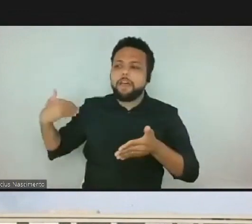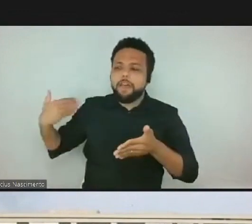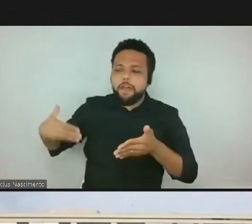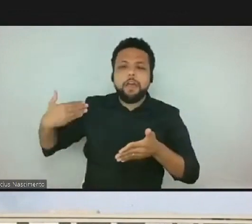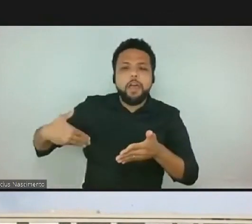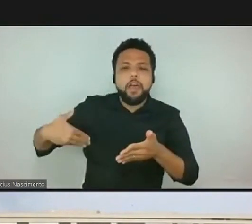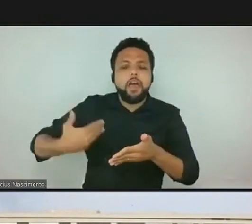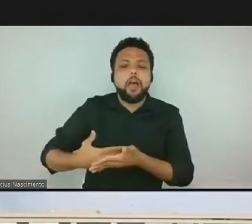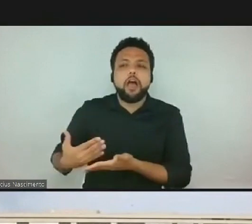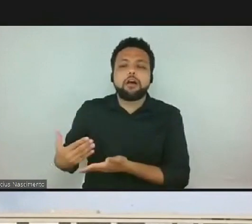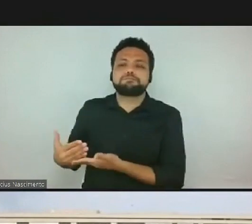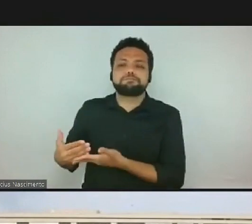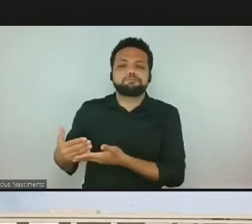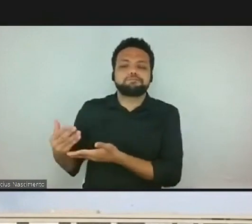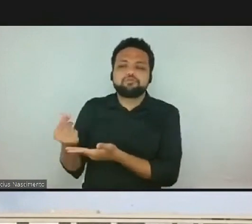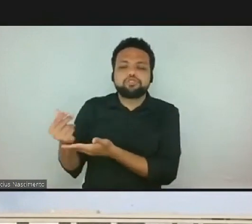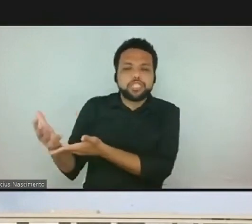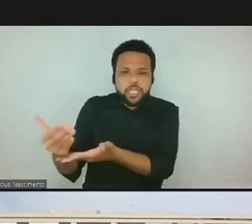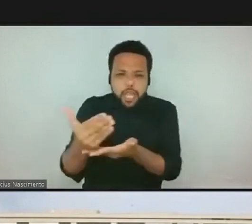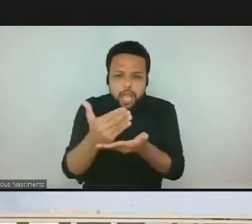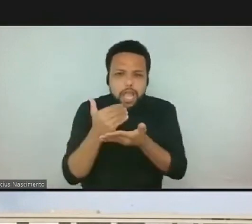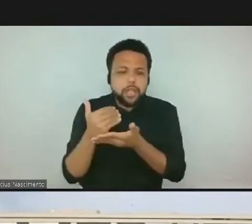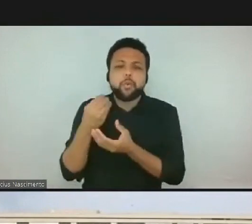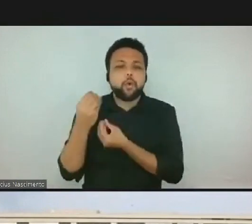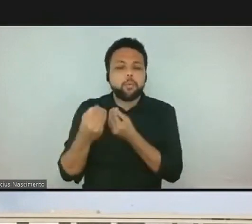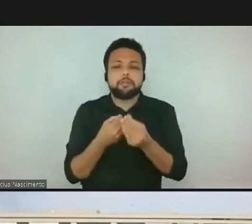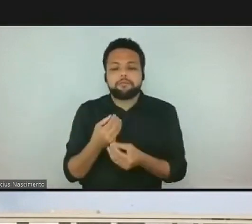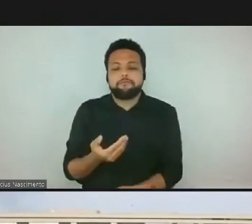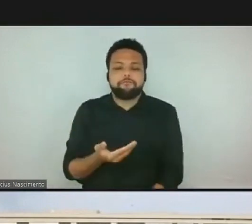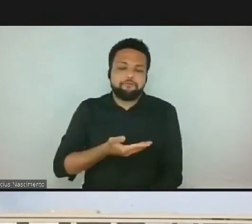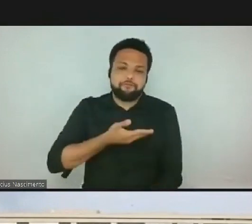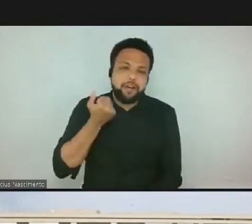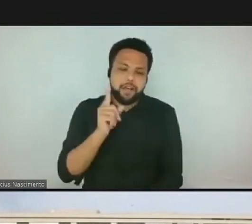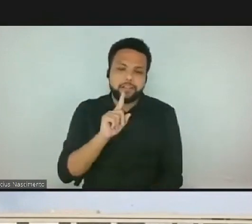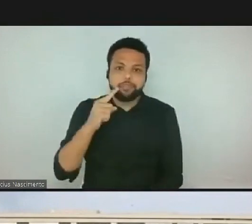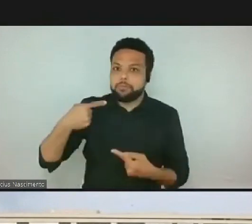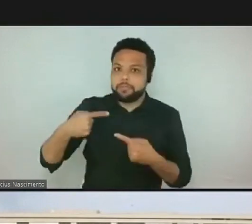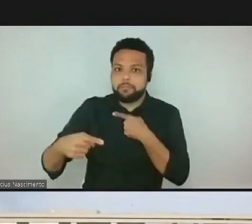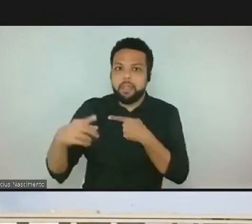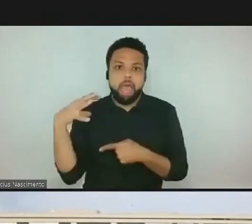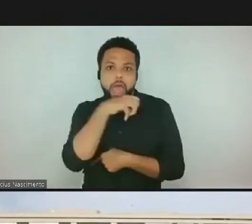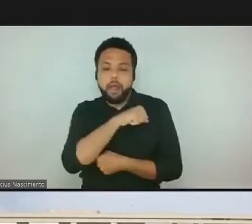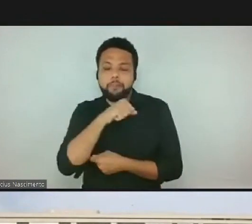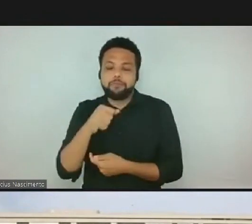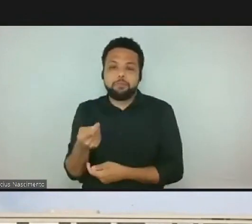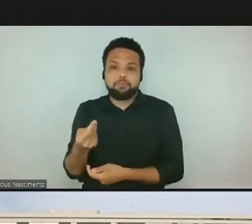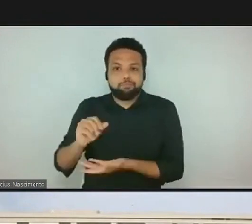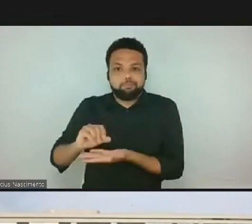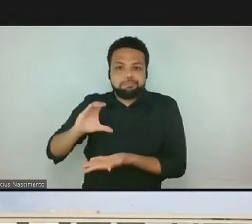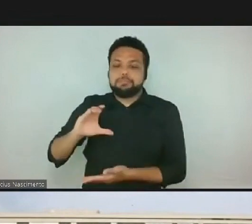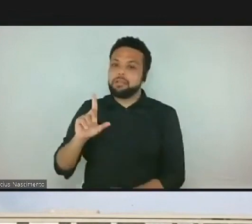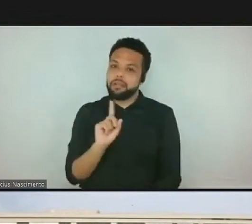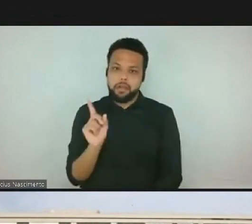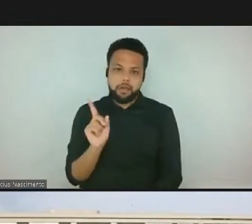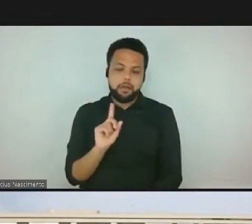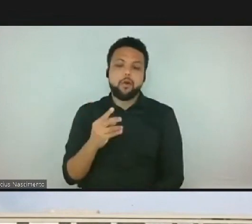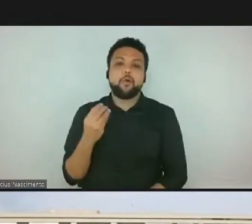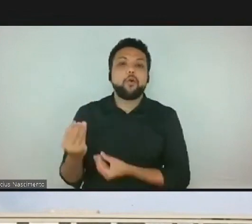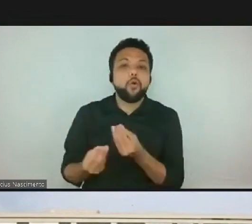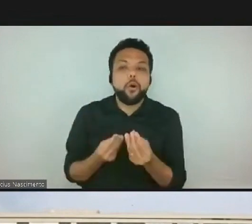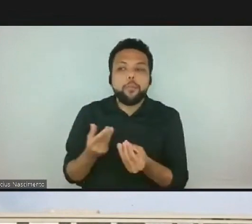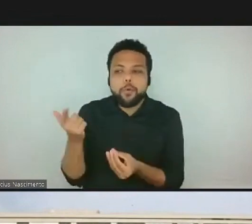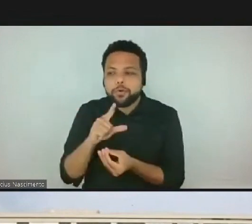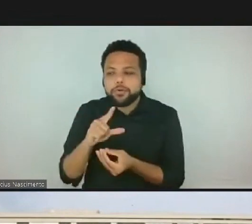foi fácil, assim, não foi em uma semana que a gente conseguiu aquele recurso. Então, é como adequar